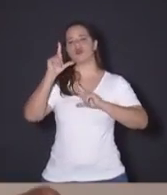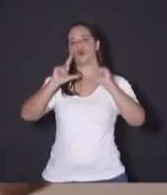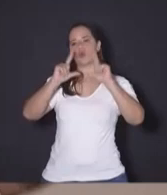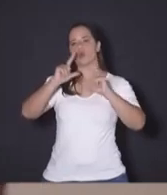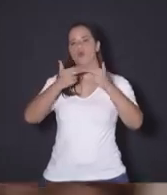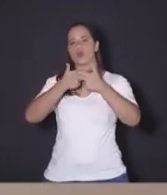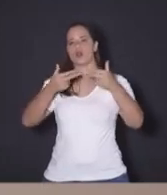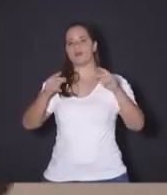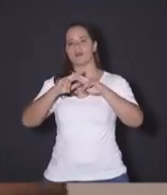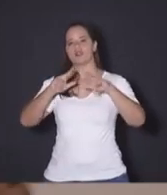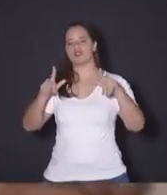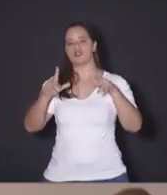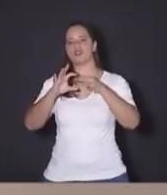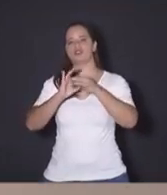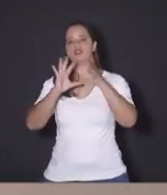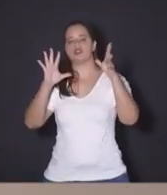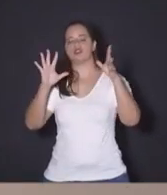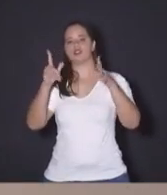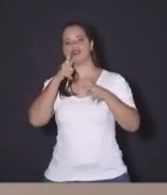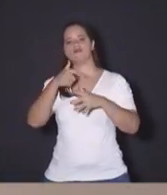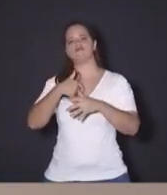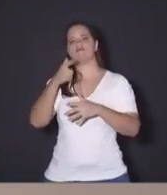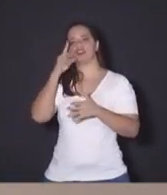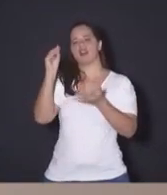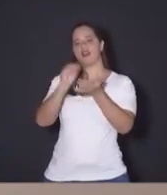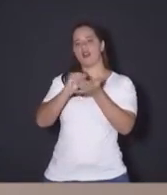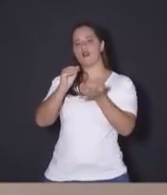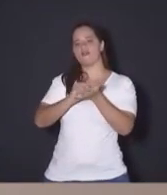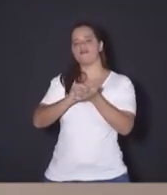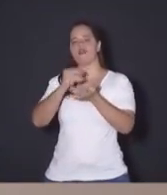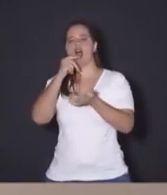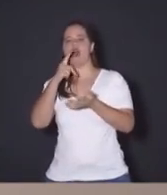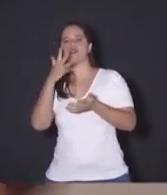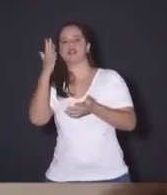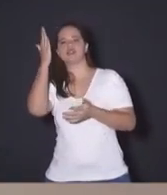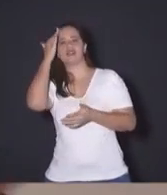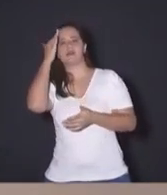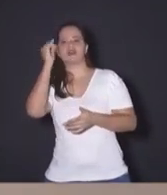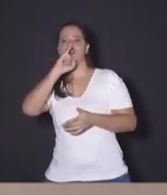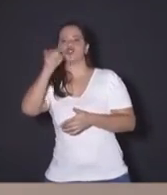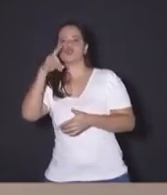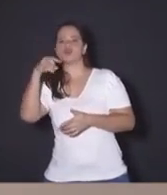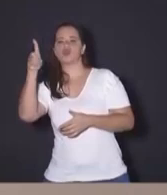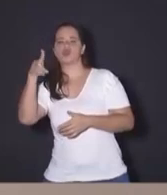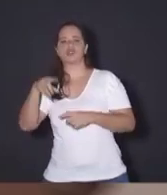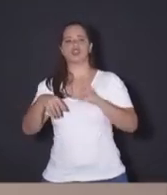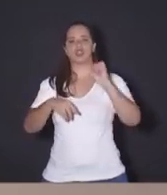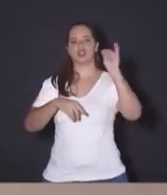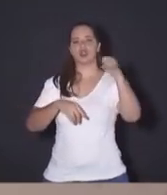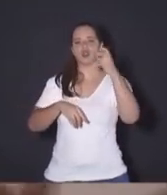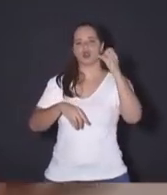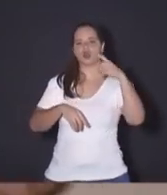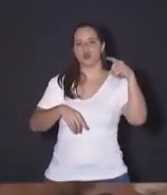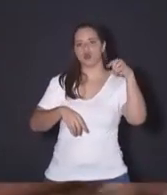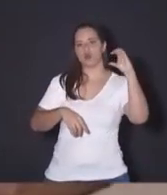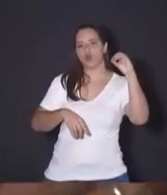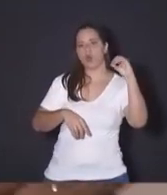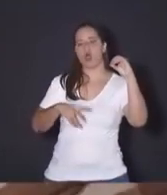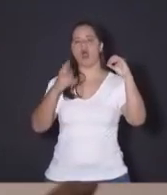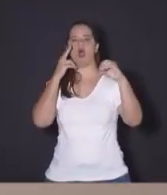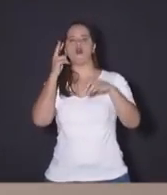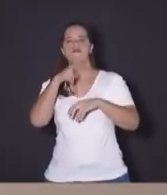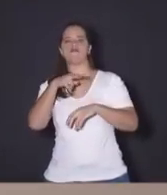ea ausência de alguma mediação né ausência de saber se josé joão se de verificar